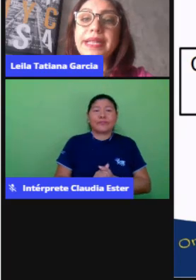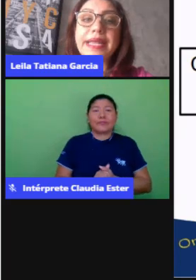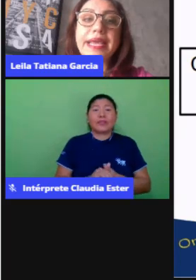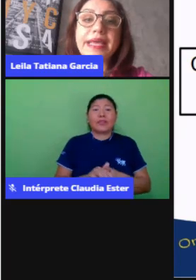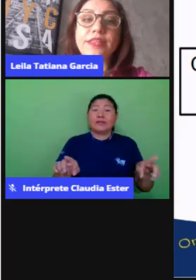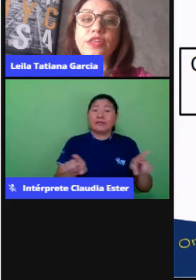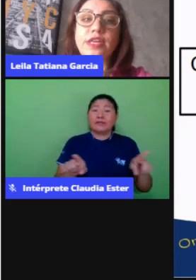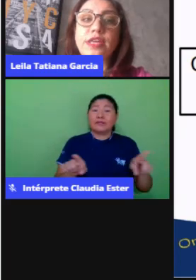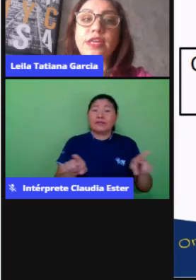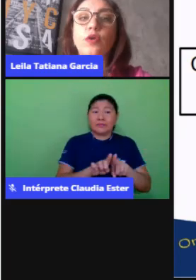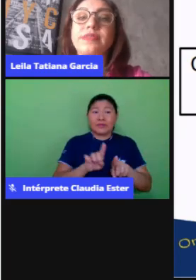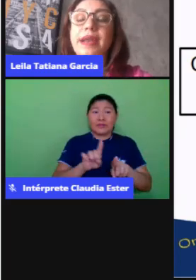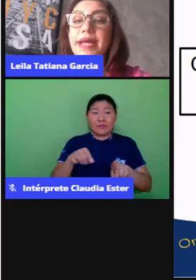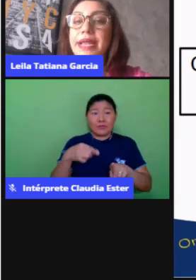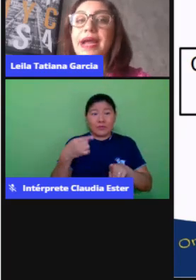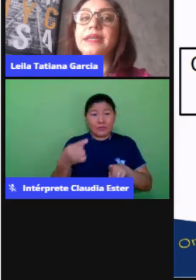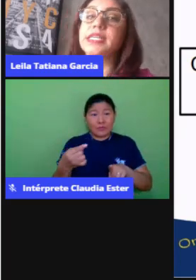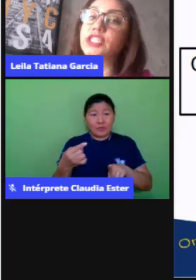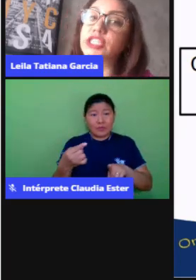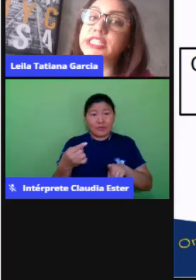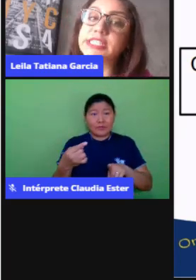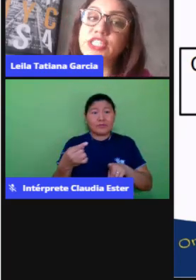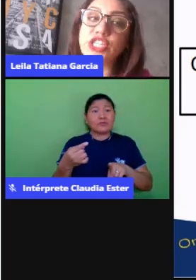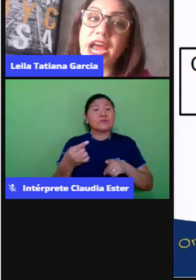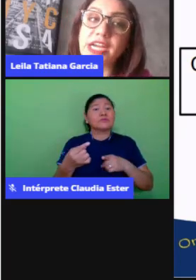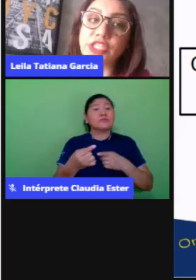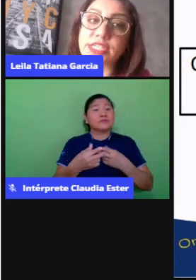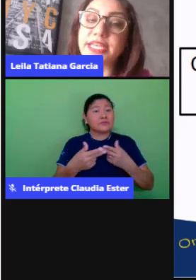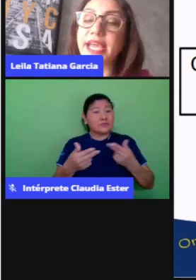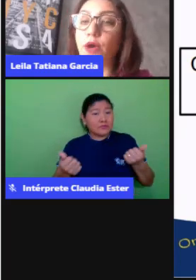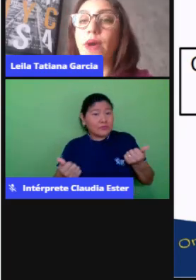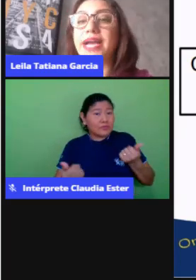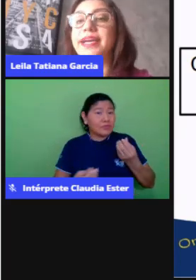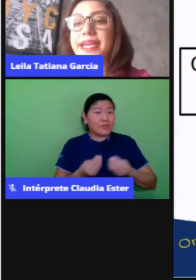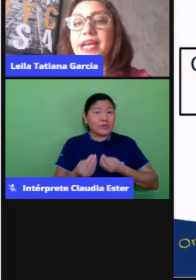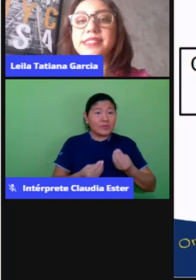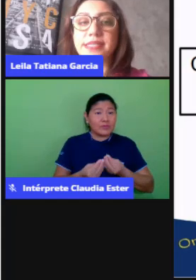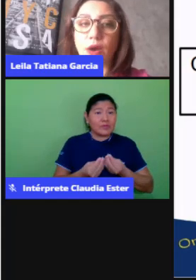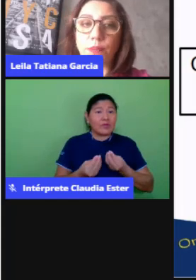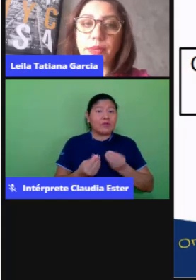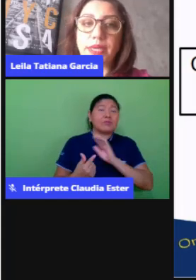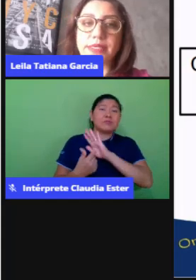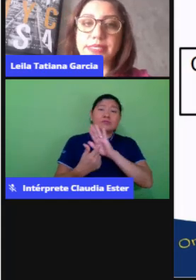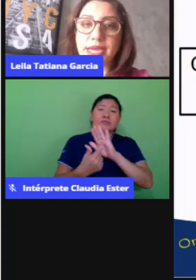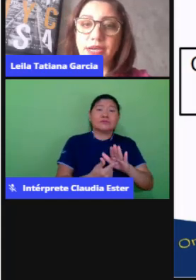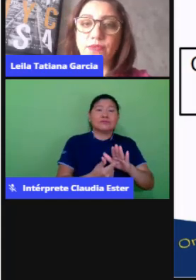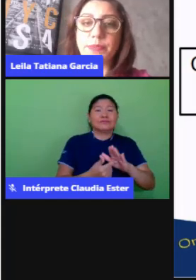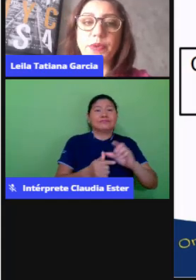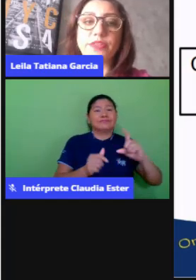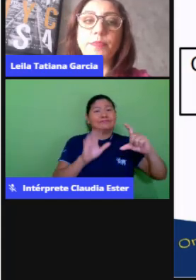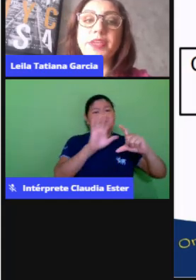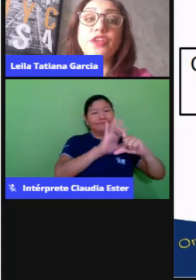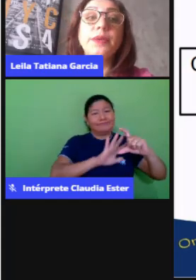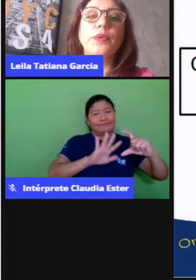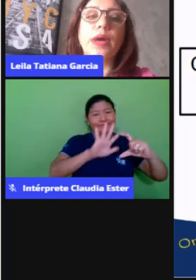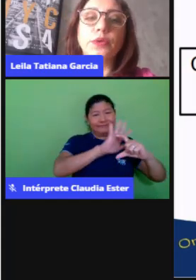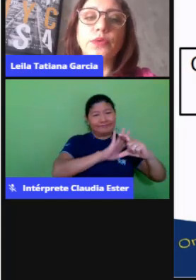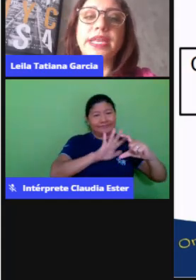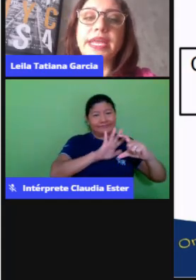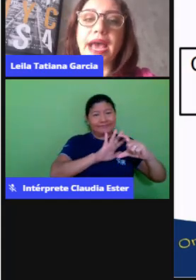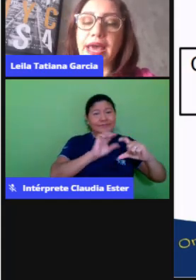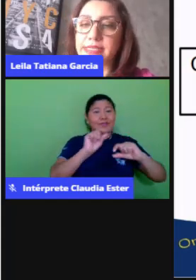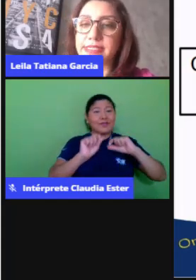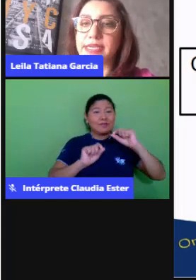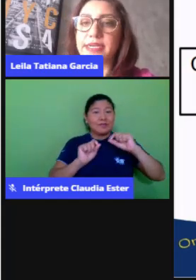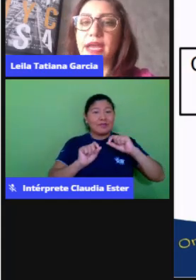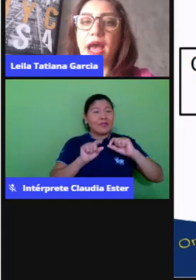uma outra maneira de trabalhar as tirinhas e charges, que é com a criação, certo? Você pode pedir para o